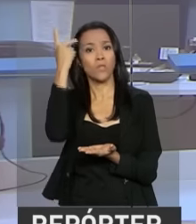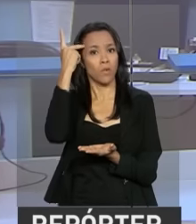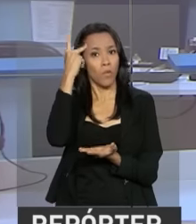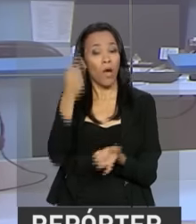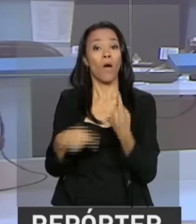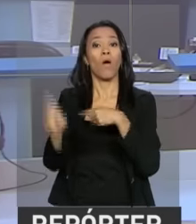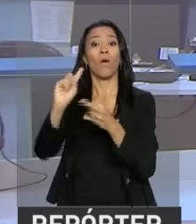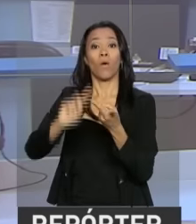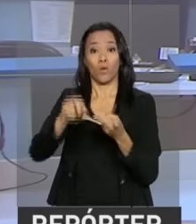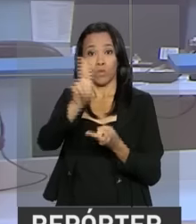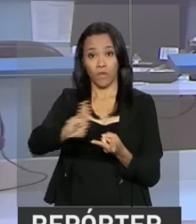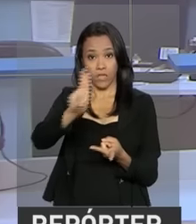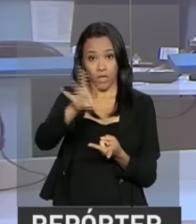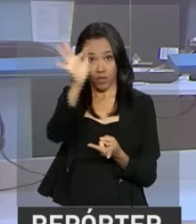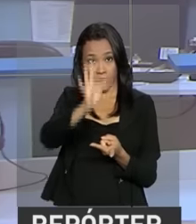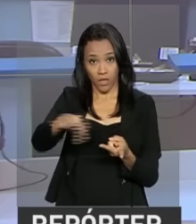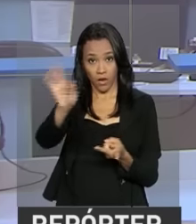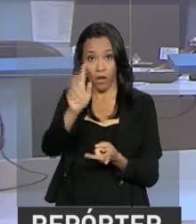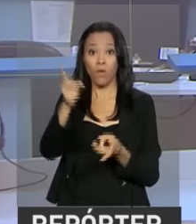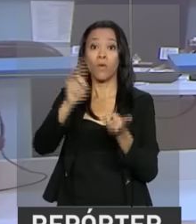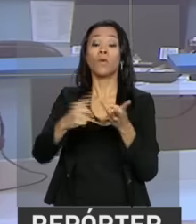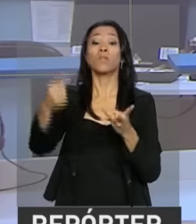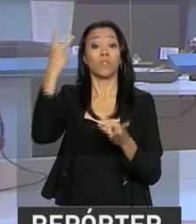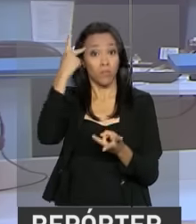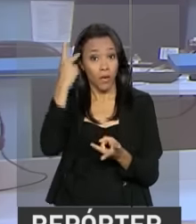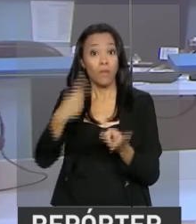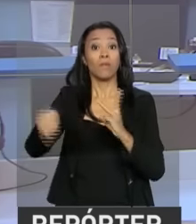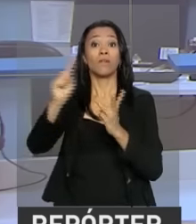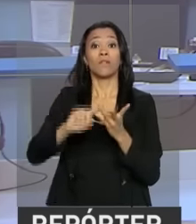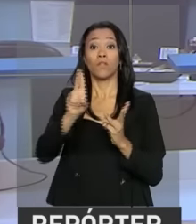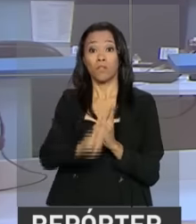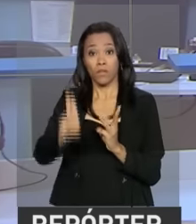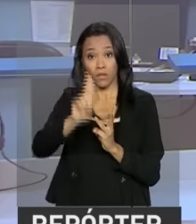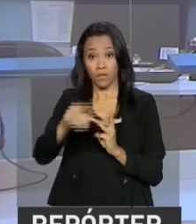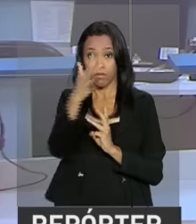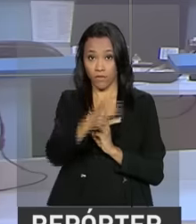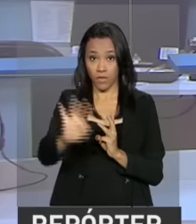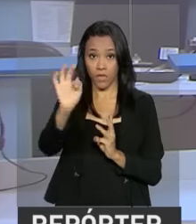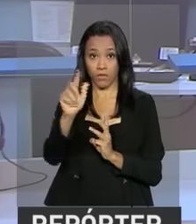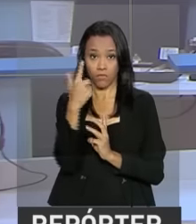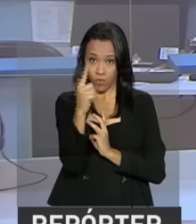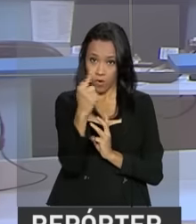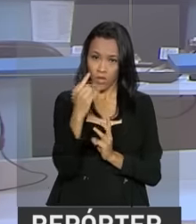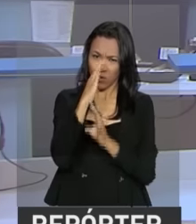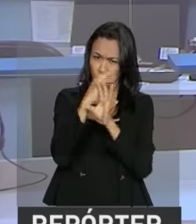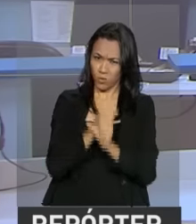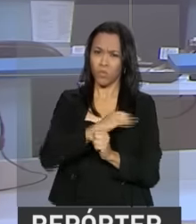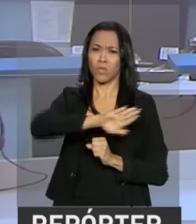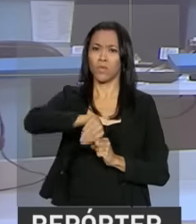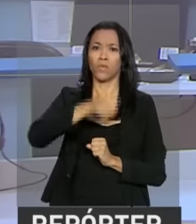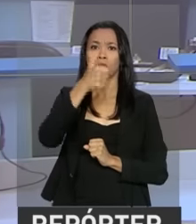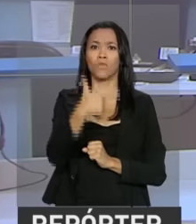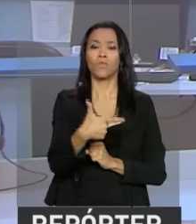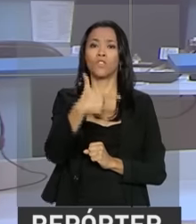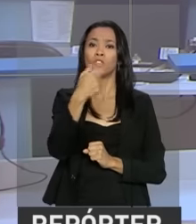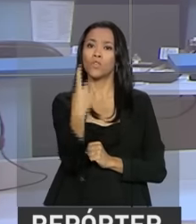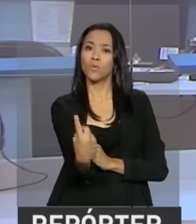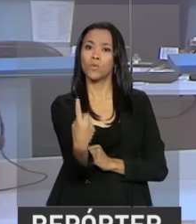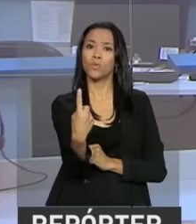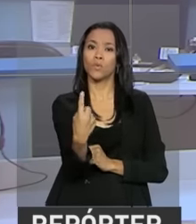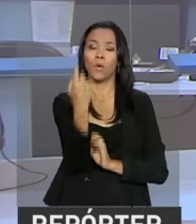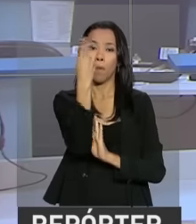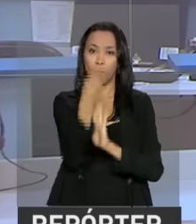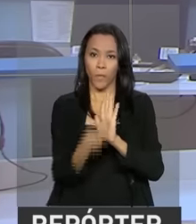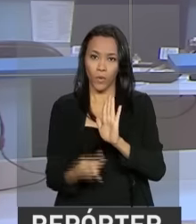Universidade Federal de São Paulo e para a Universidade Federal de Goiás ao todo 21 projetos de instituições científicas